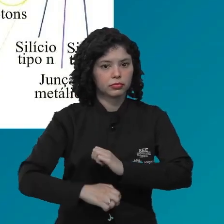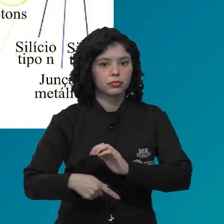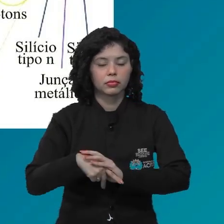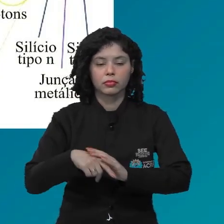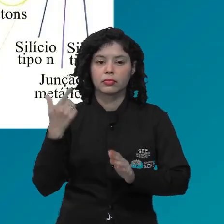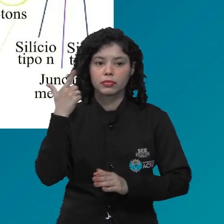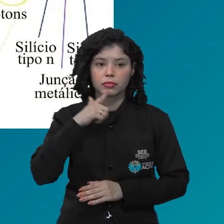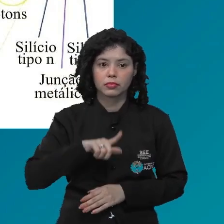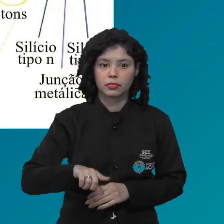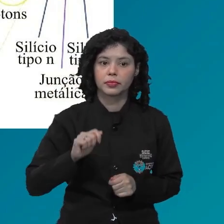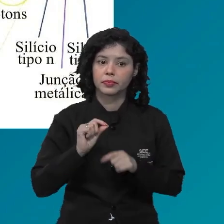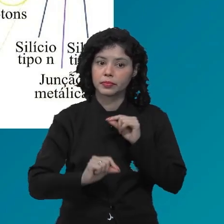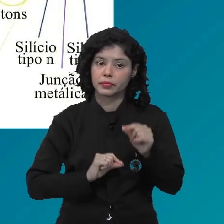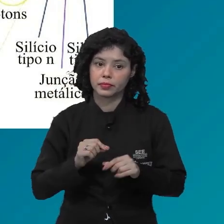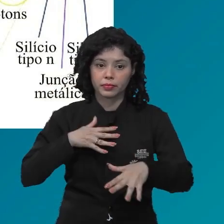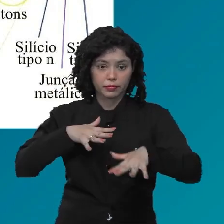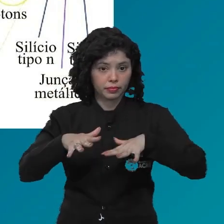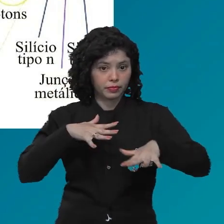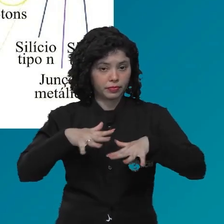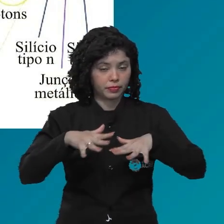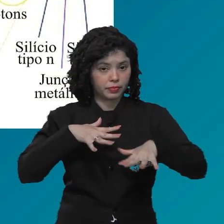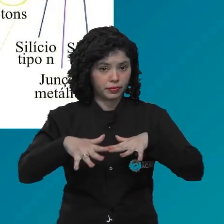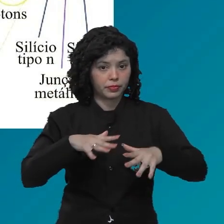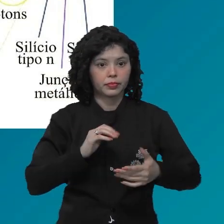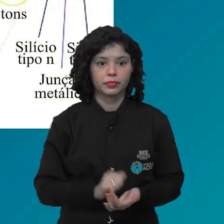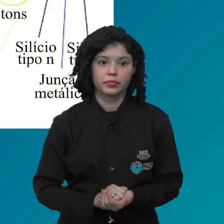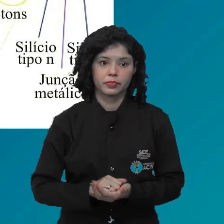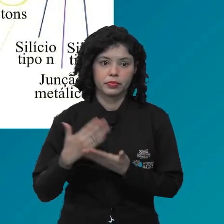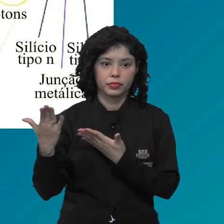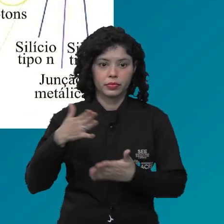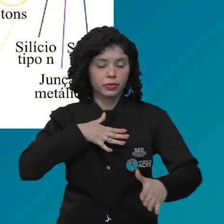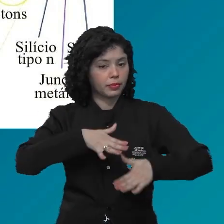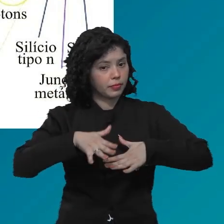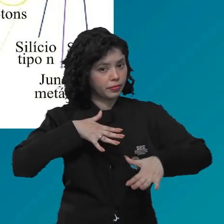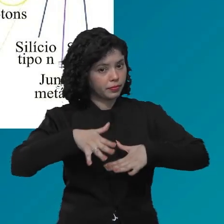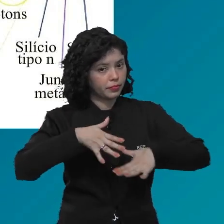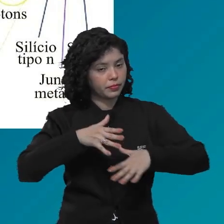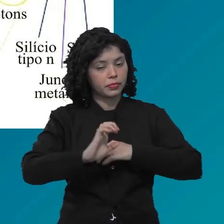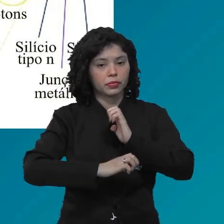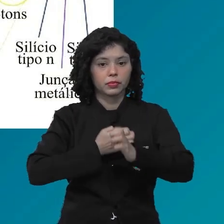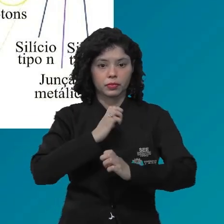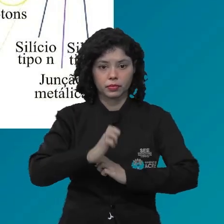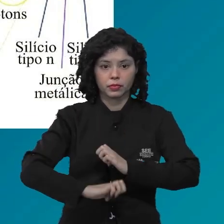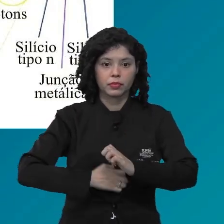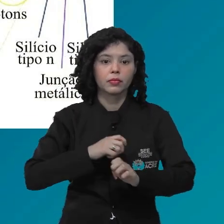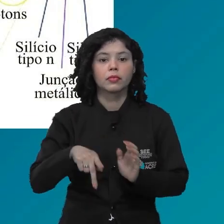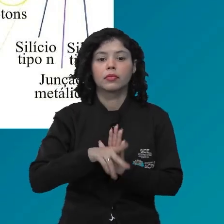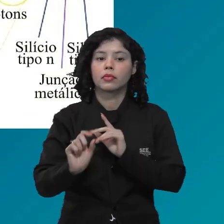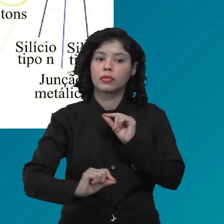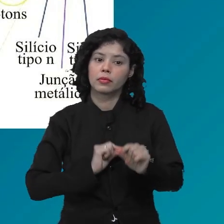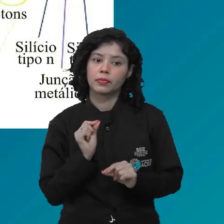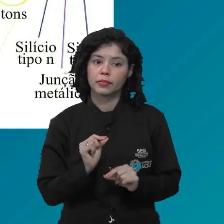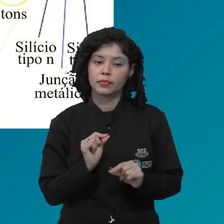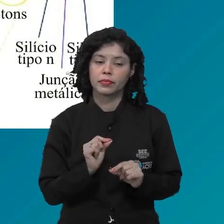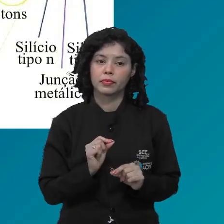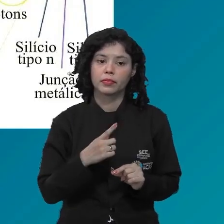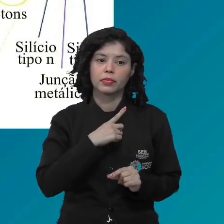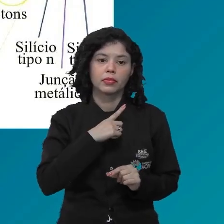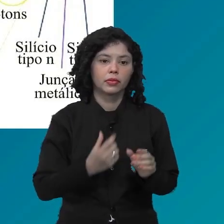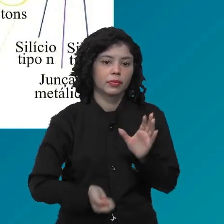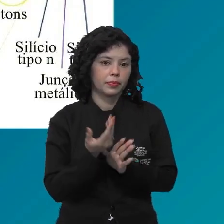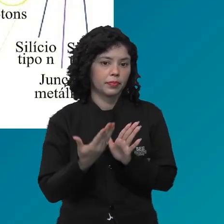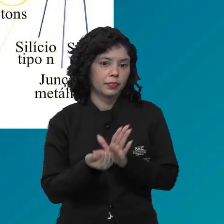a capacidade de se movimentar. E esse movimento ali dos elétrons, né, vai fazer com que haja